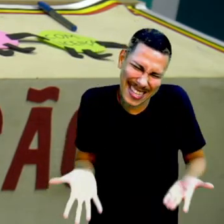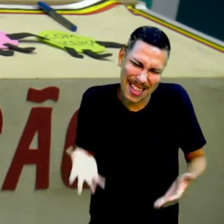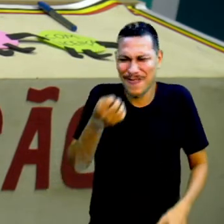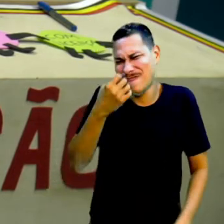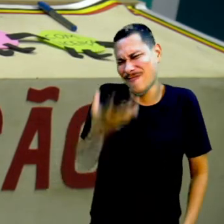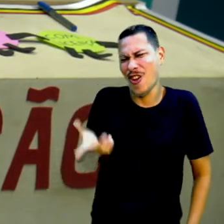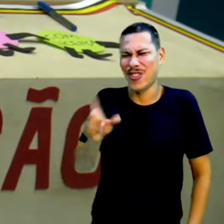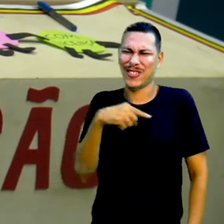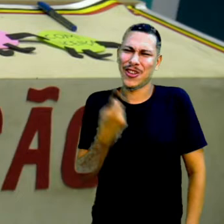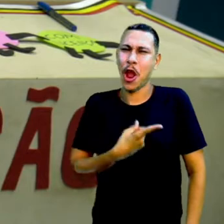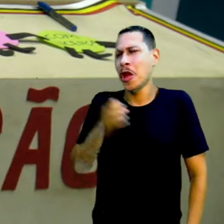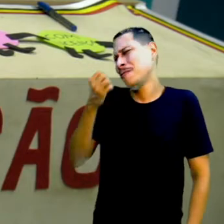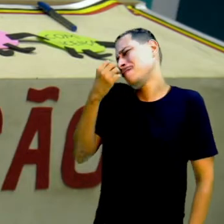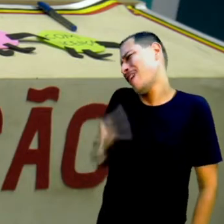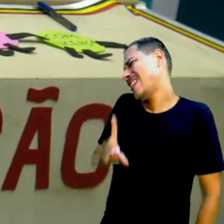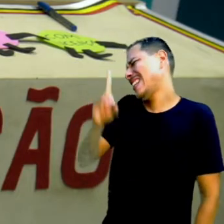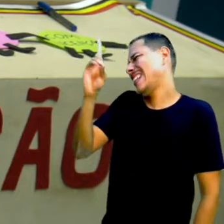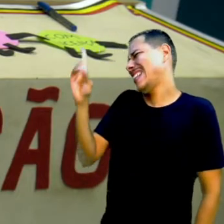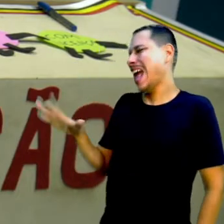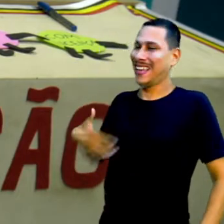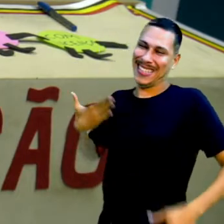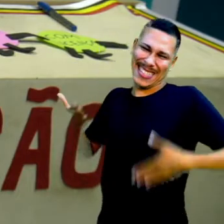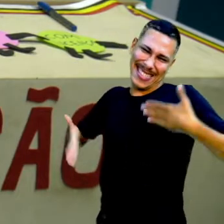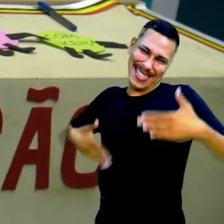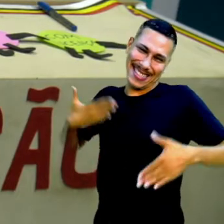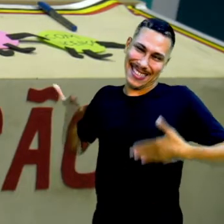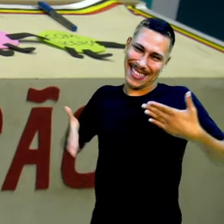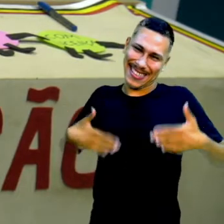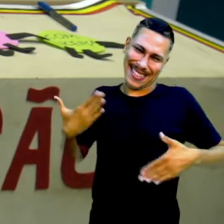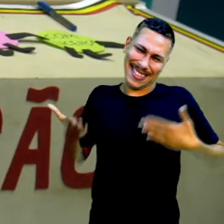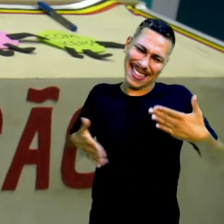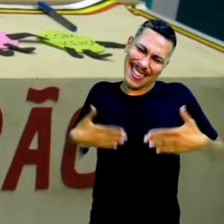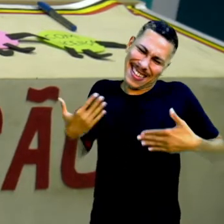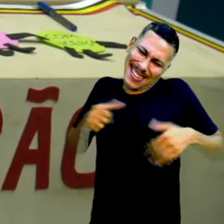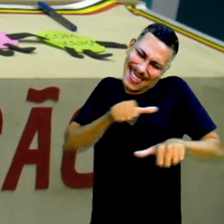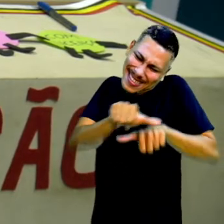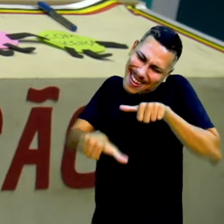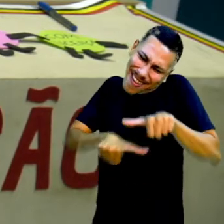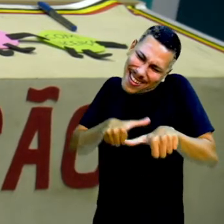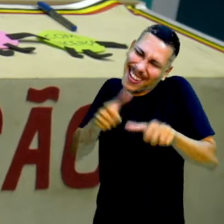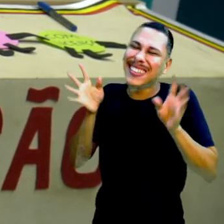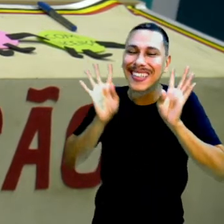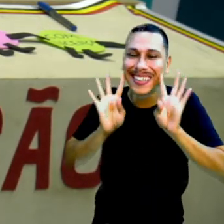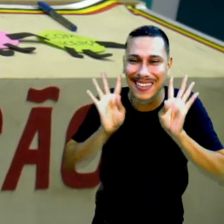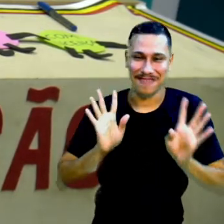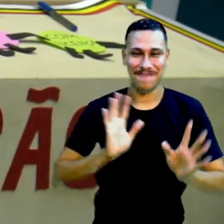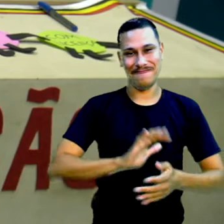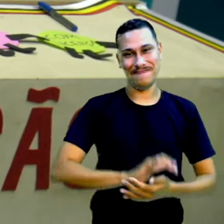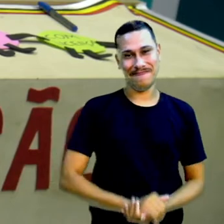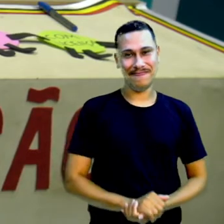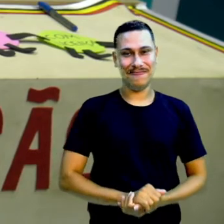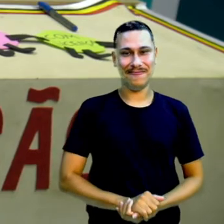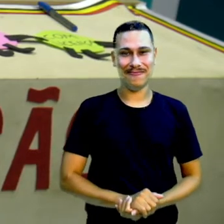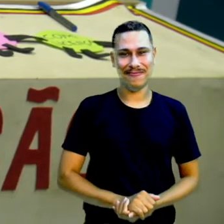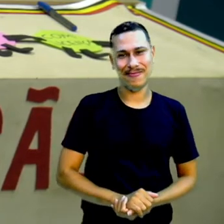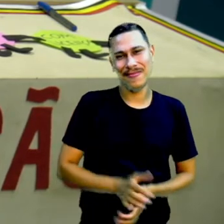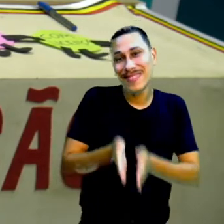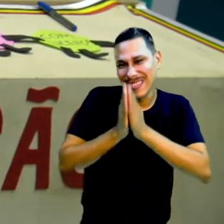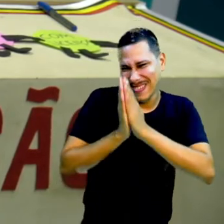recebe aquele bom dia bem alegre. Nos deixa bem, ó, legal.